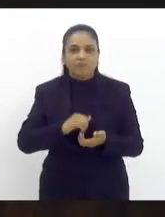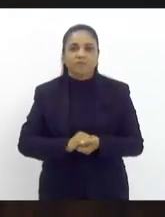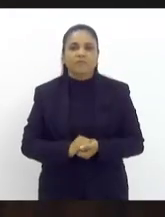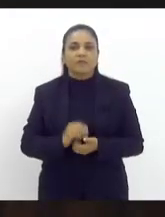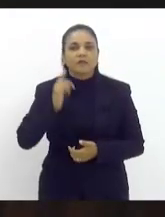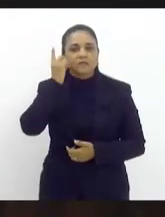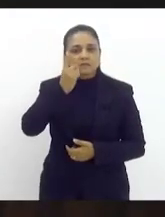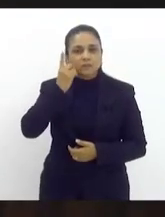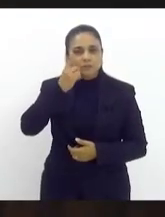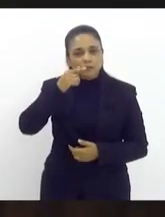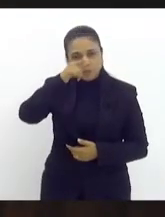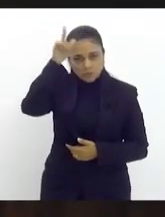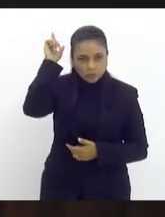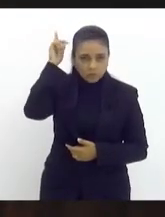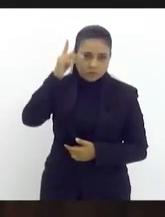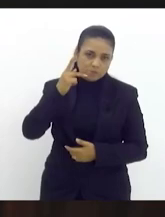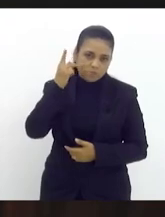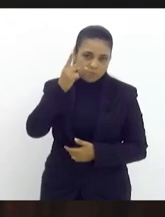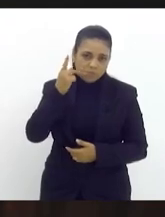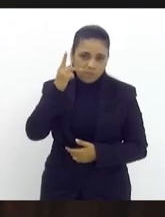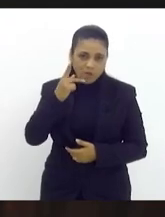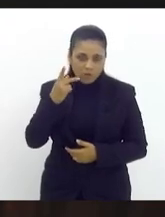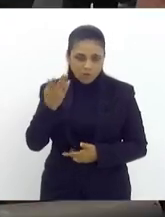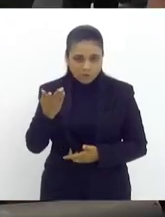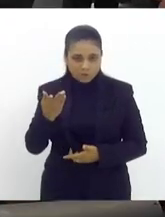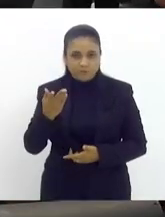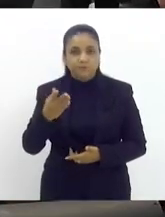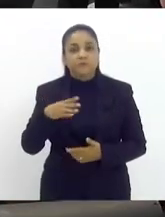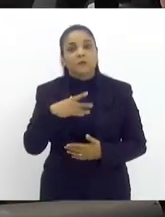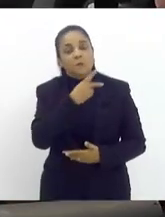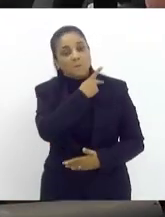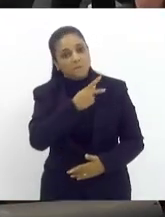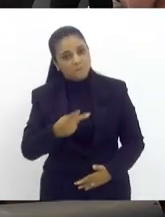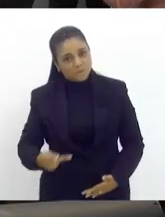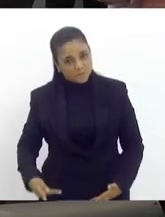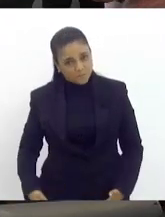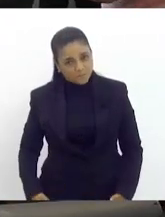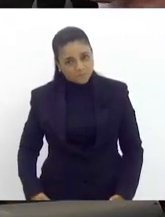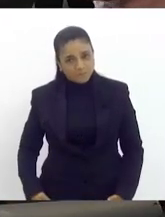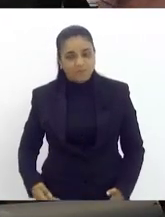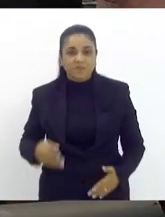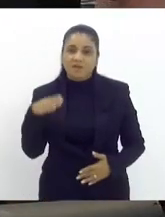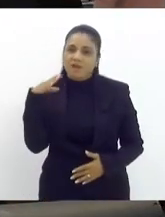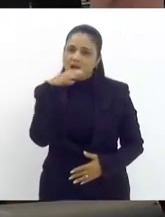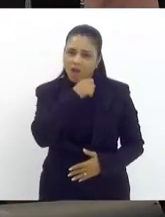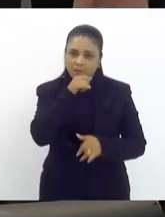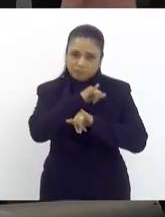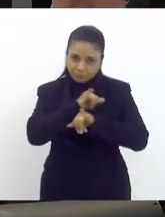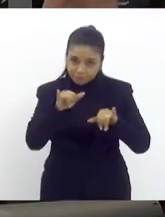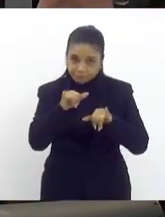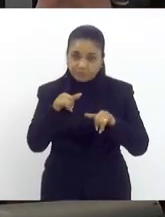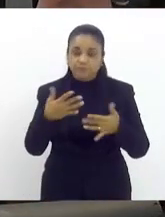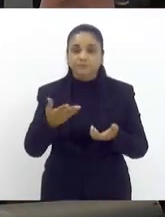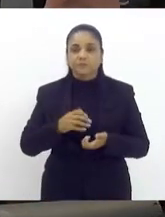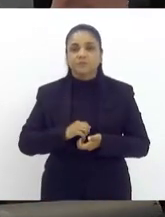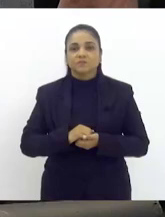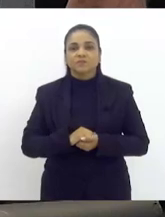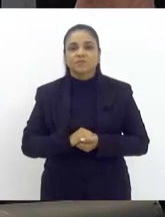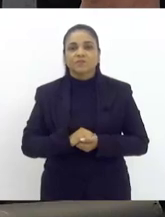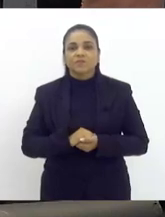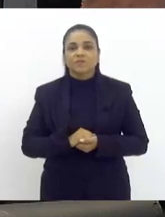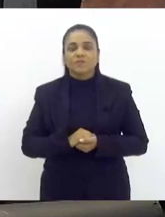Deputado Luiz Paulo Correa da Rocha. Senhora presidente, rapidamente.